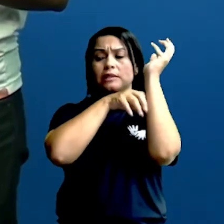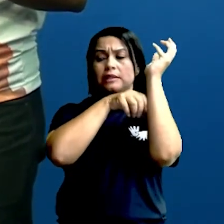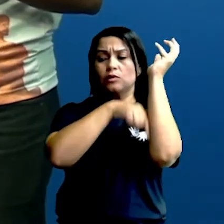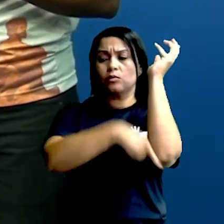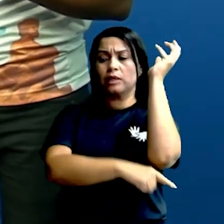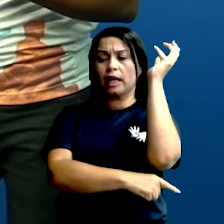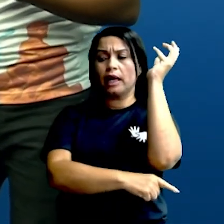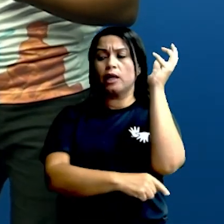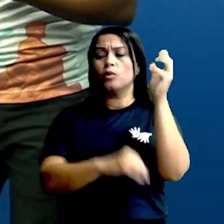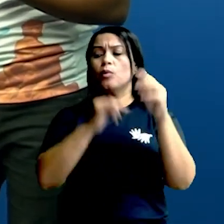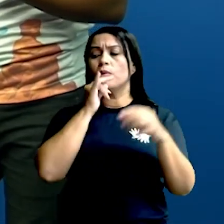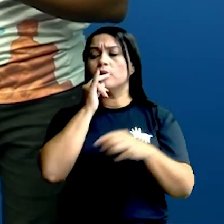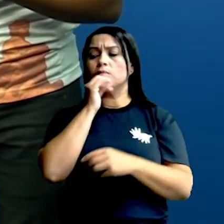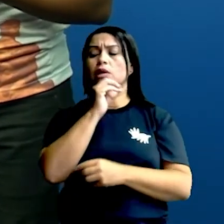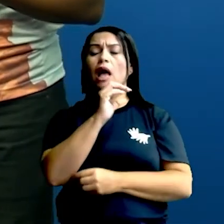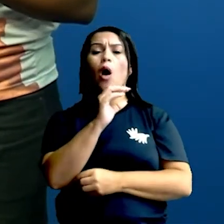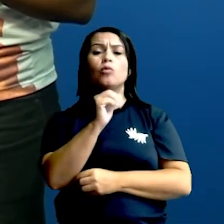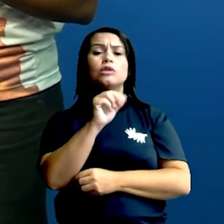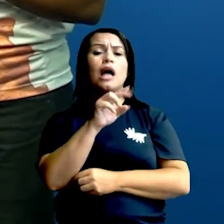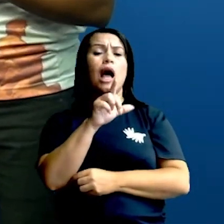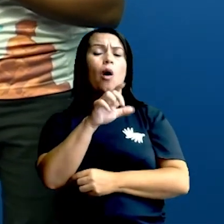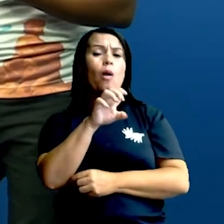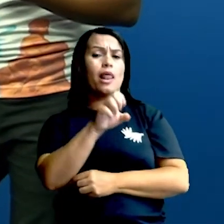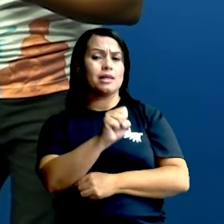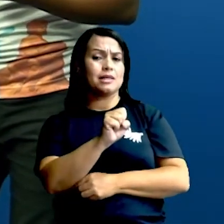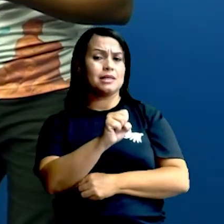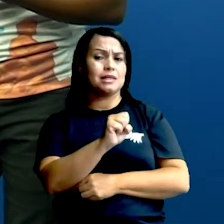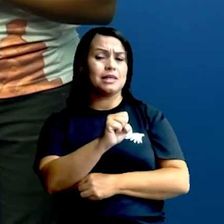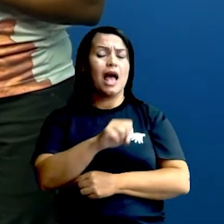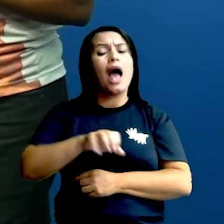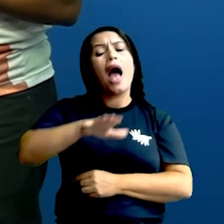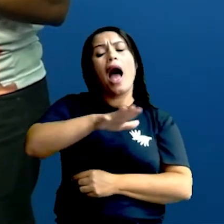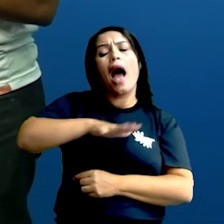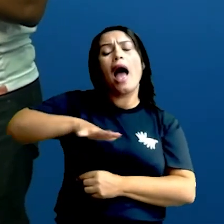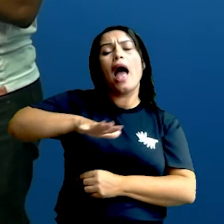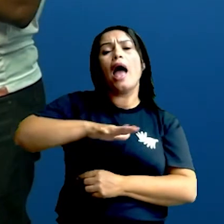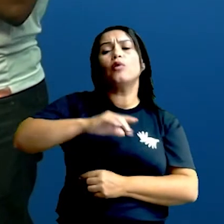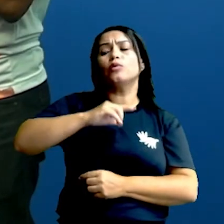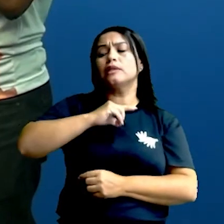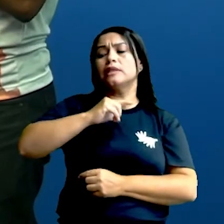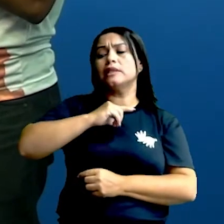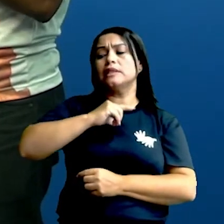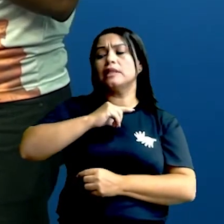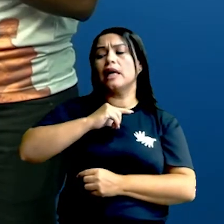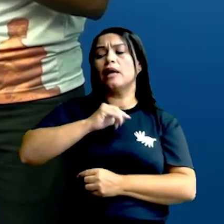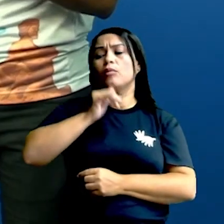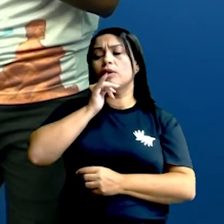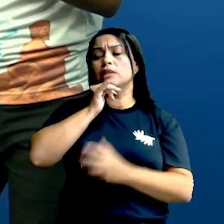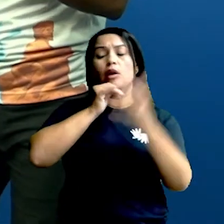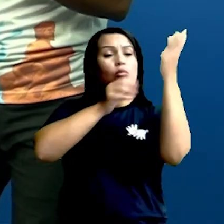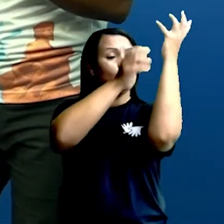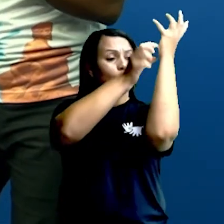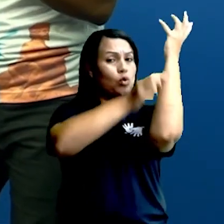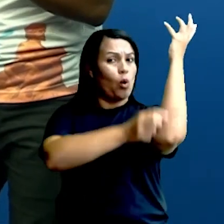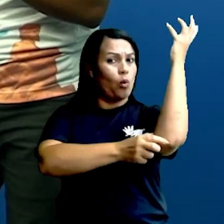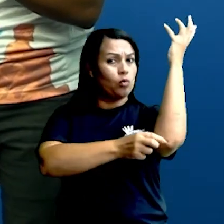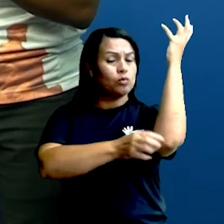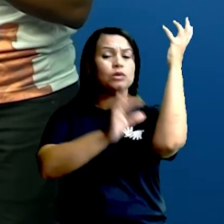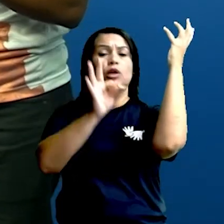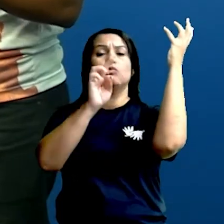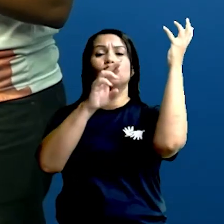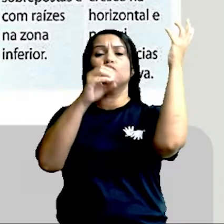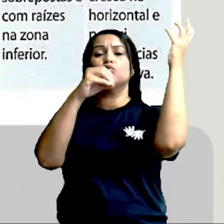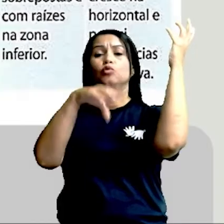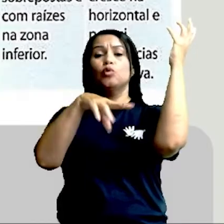entre os caules aéreos, nós percebemos caules como o caule de tronco, o caule das árvores, que é o mais